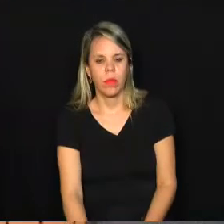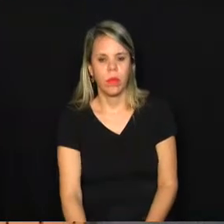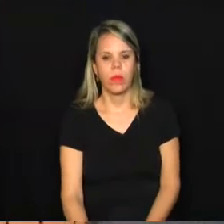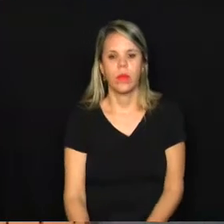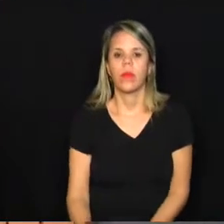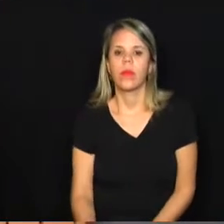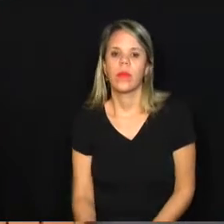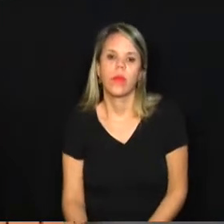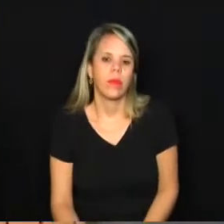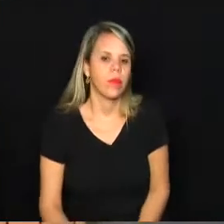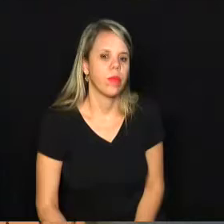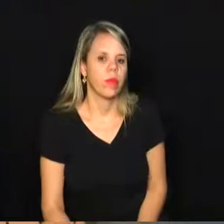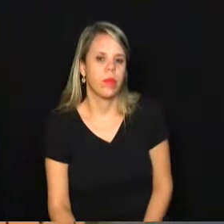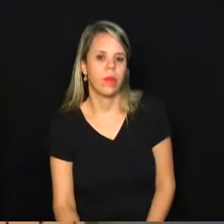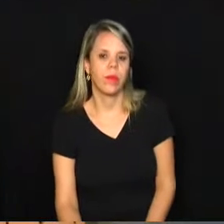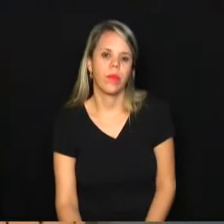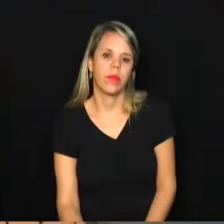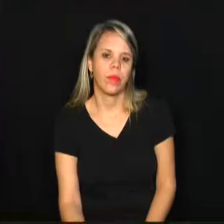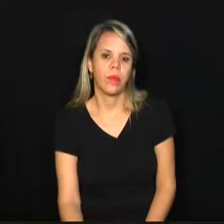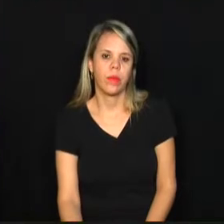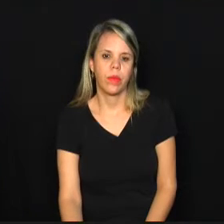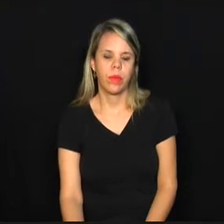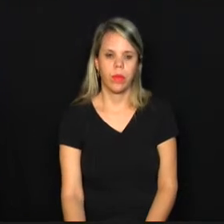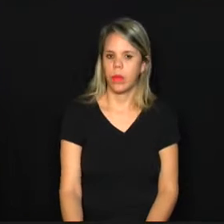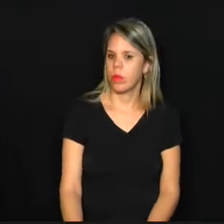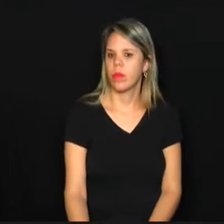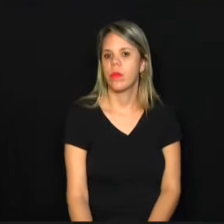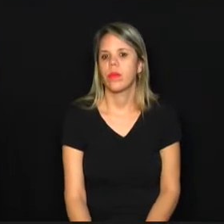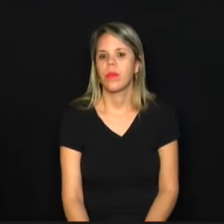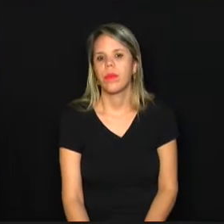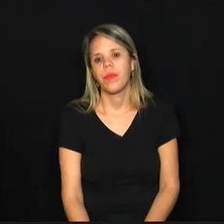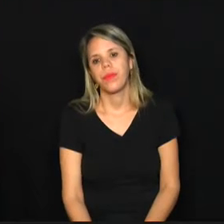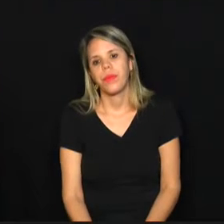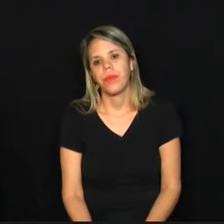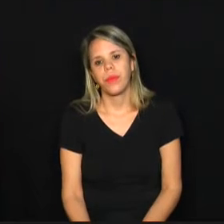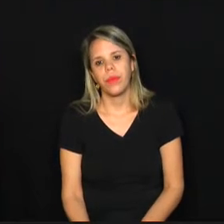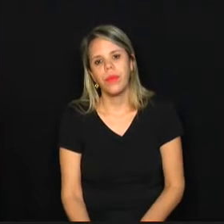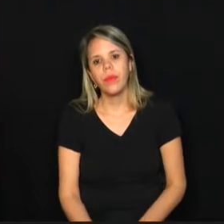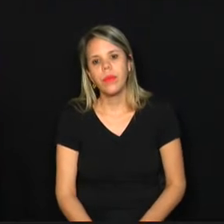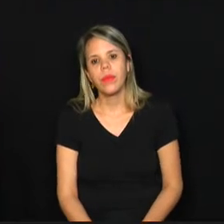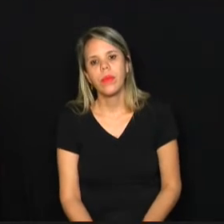Aí, abriu. Parece que sim, agora. Se quiser falar para a gente...